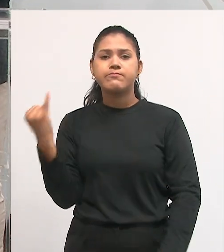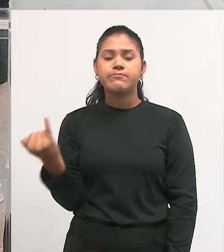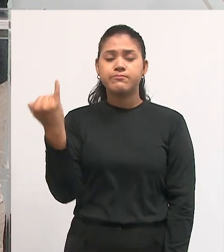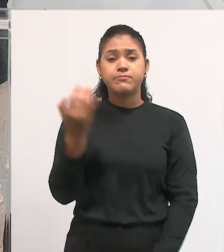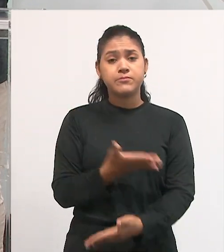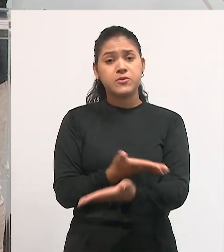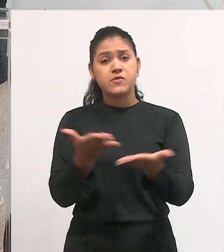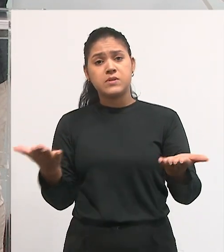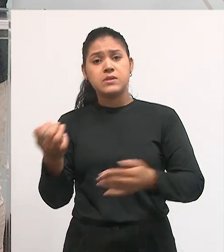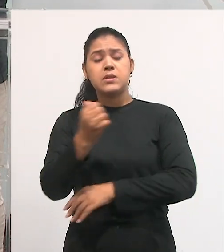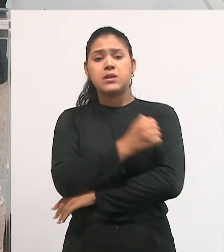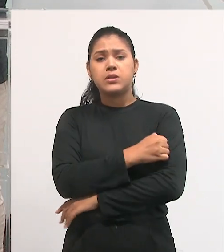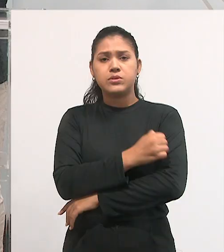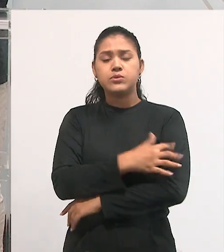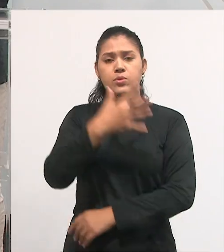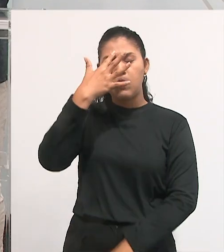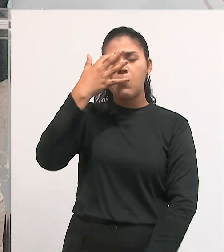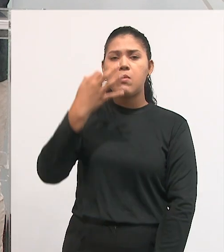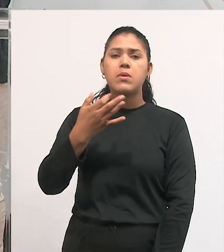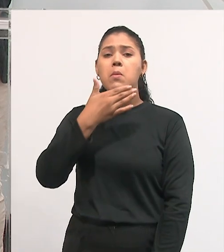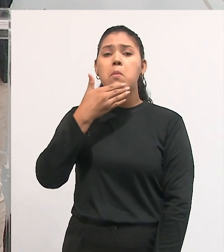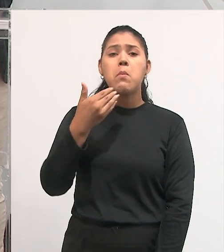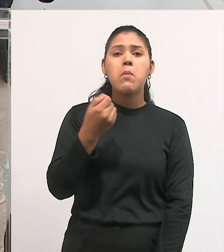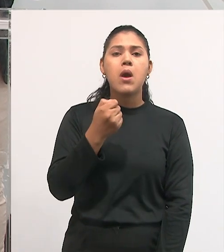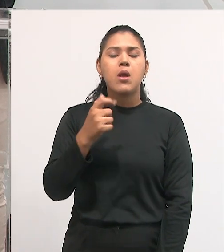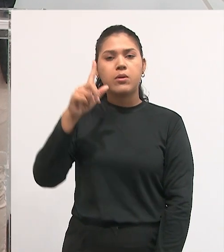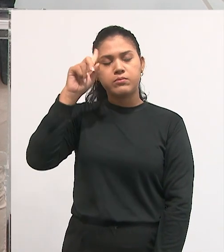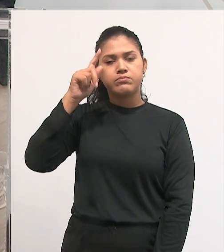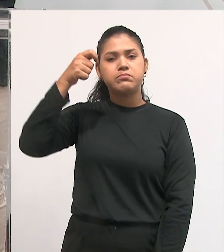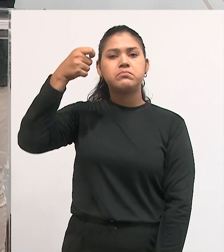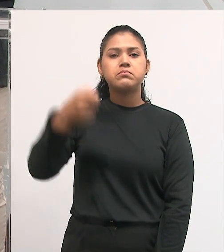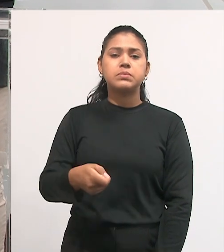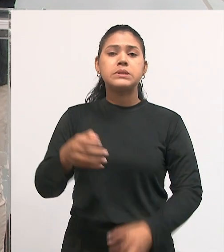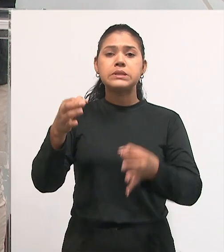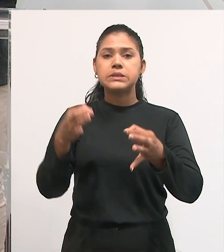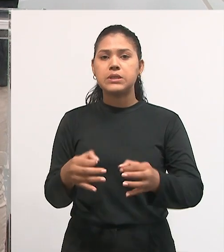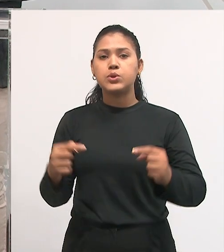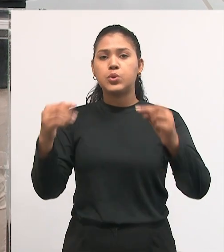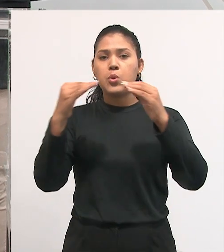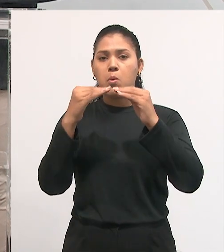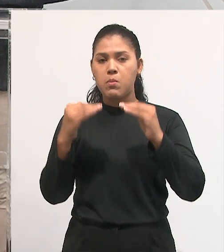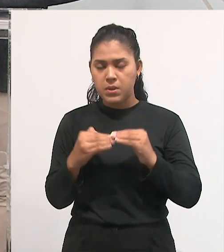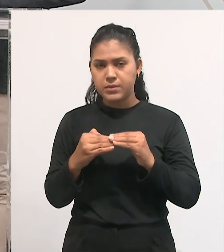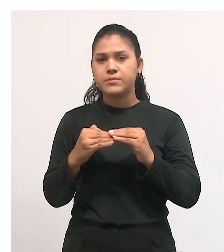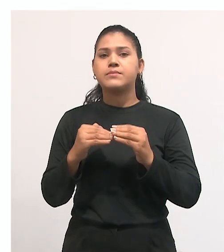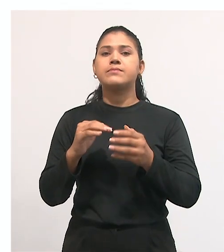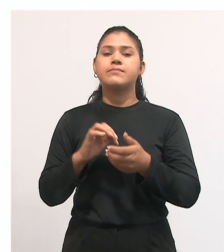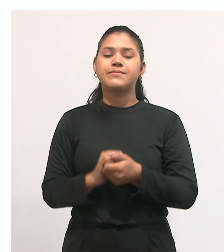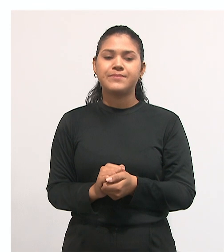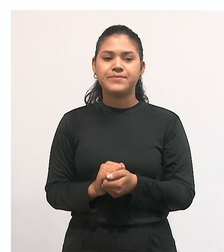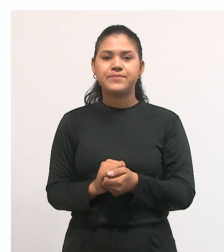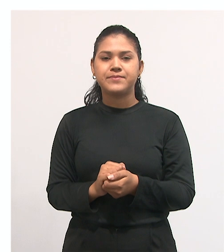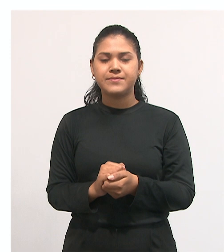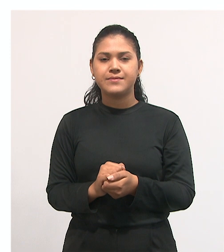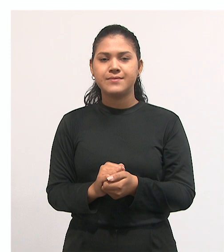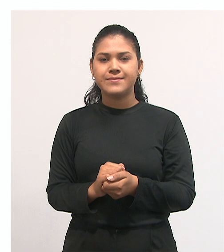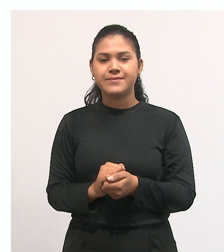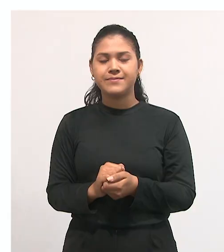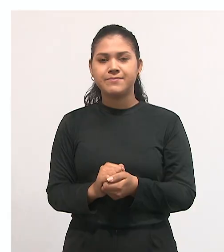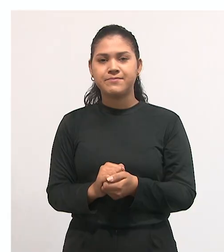aluna, meu aluno, tome uma decisão mais assertiva possível, perfeito? Joga na tela mais uma vez.